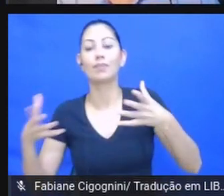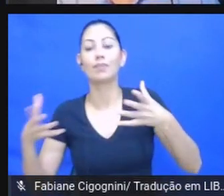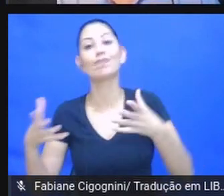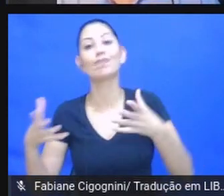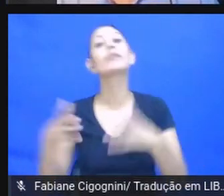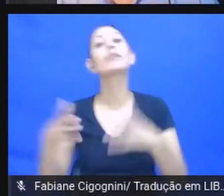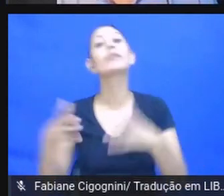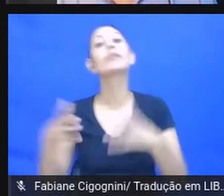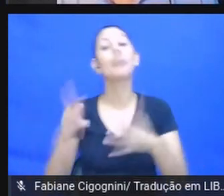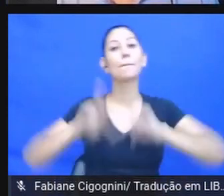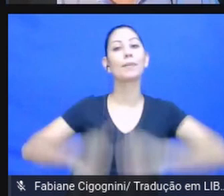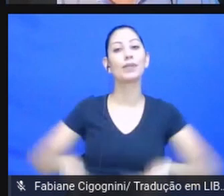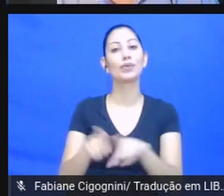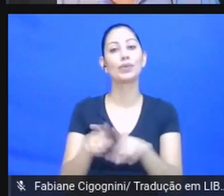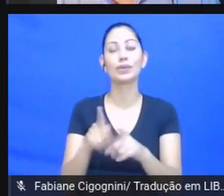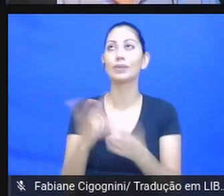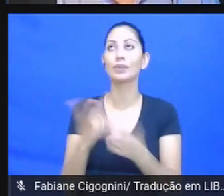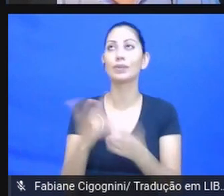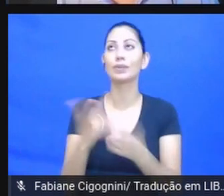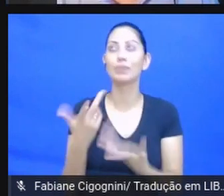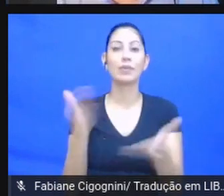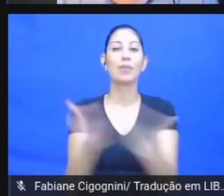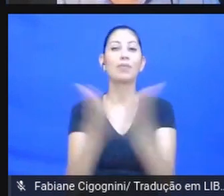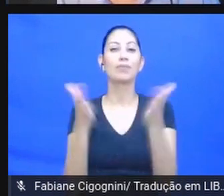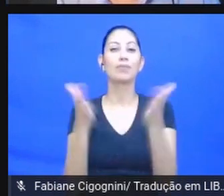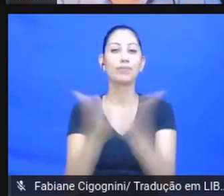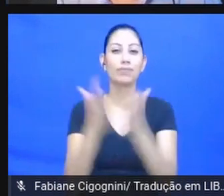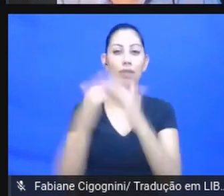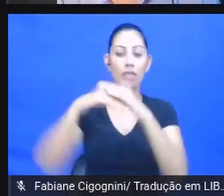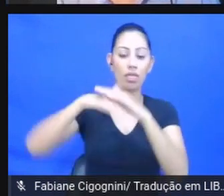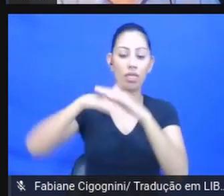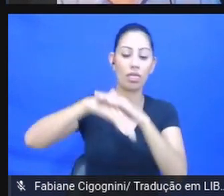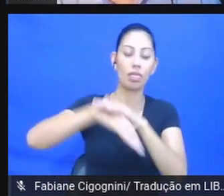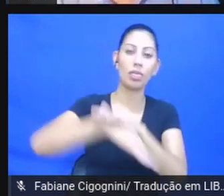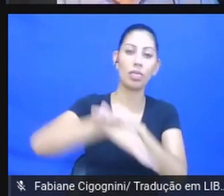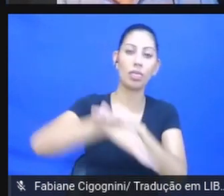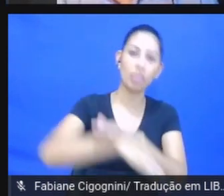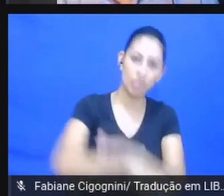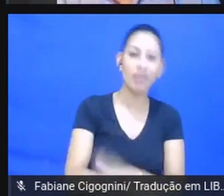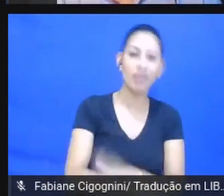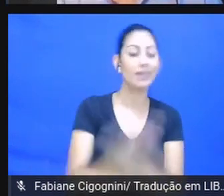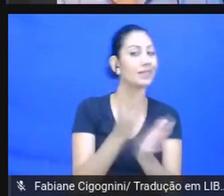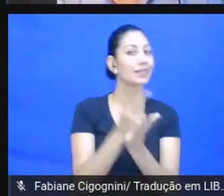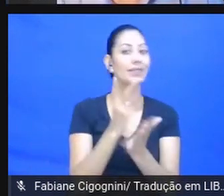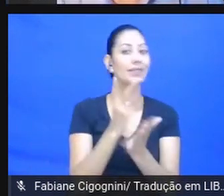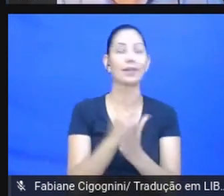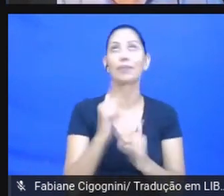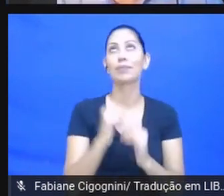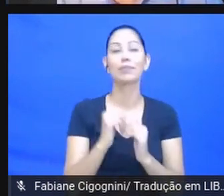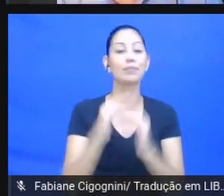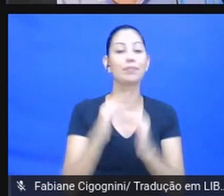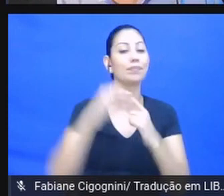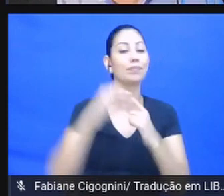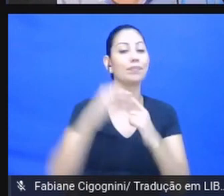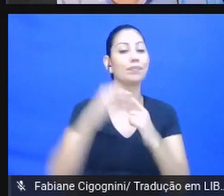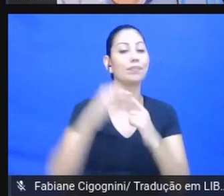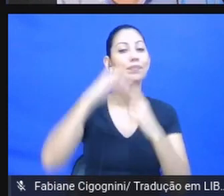nós já tínhamos dentro da desigualdade, mas sempre sobra para os mais pobres. Teremos